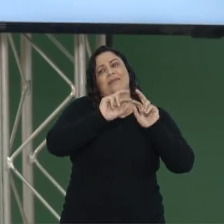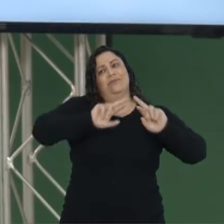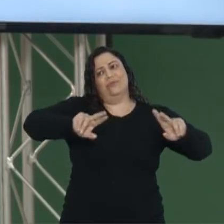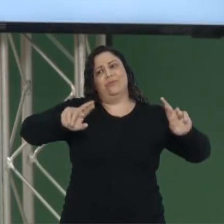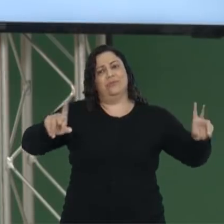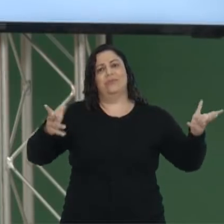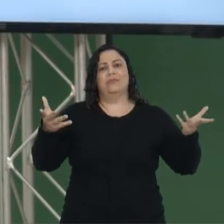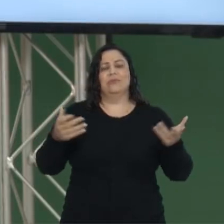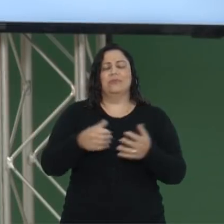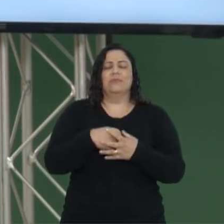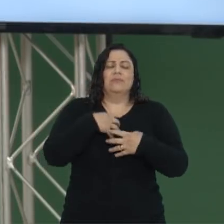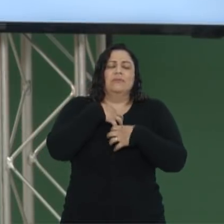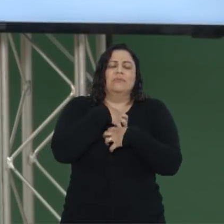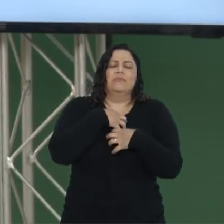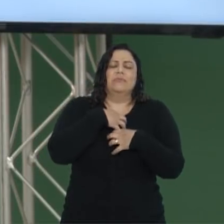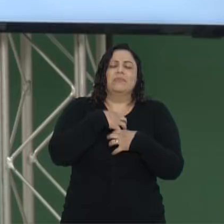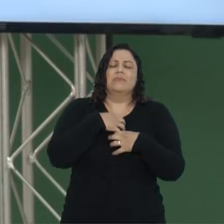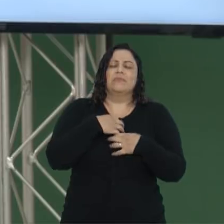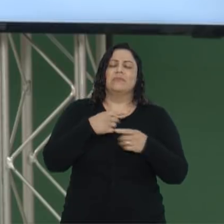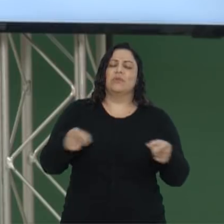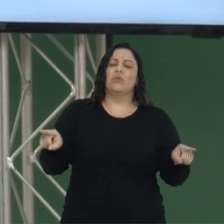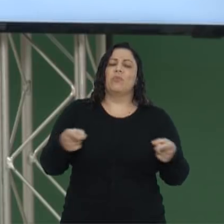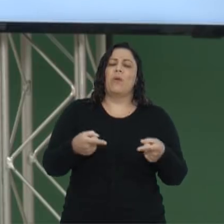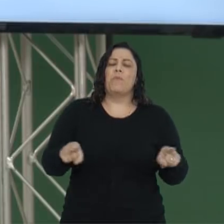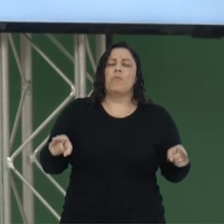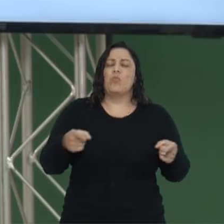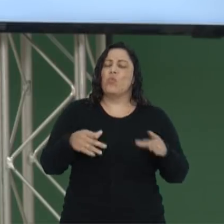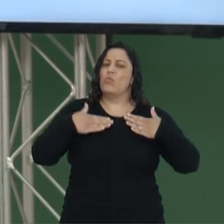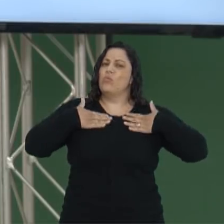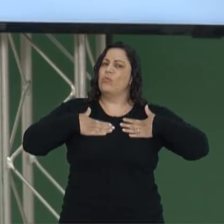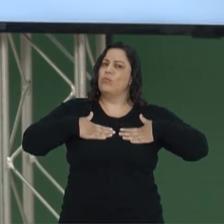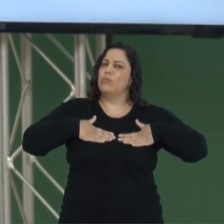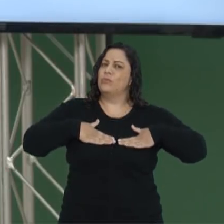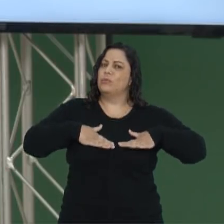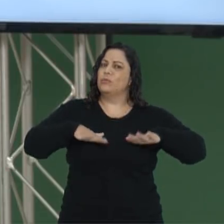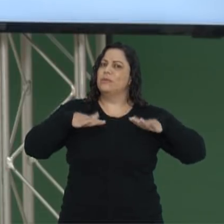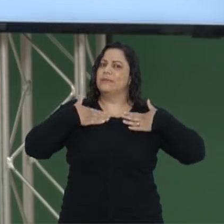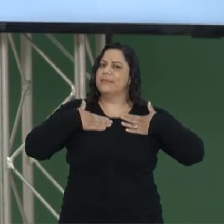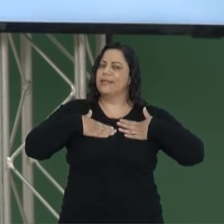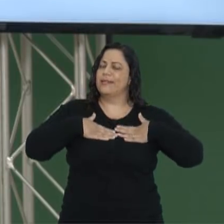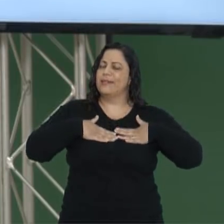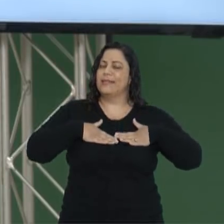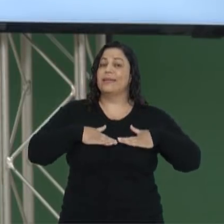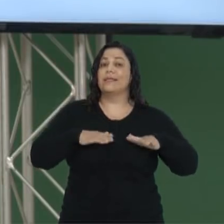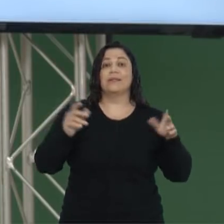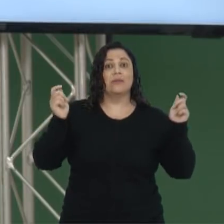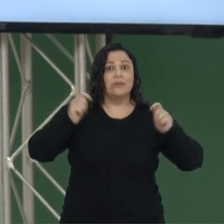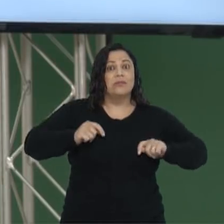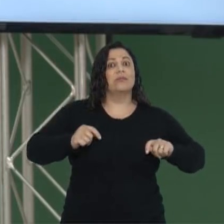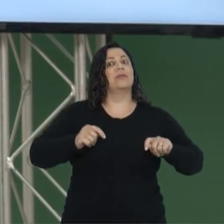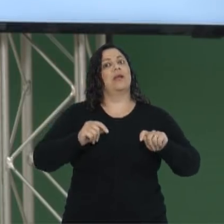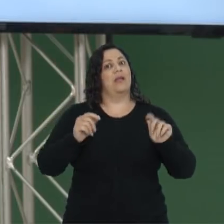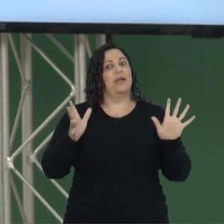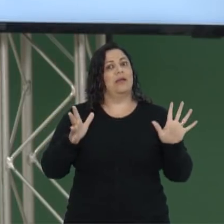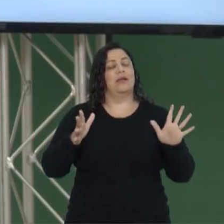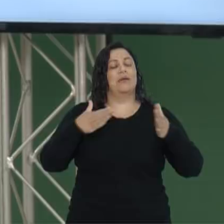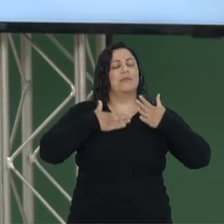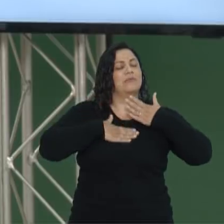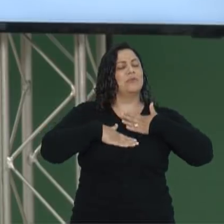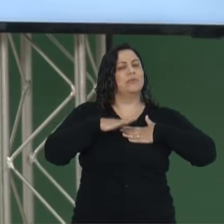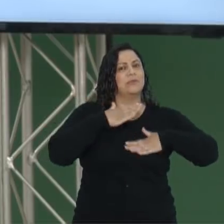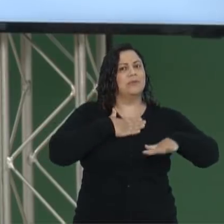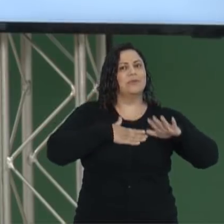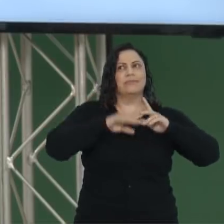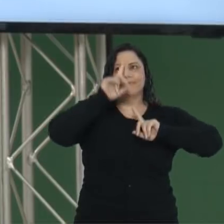de ficar consigo mesmo, ouvir uma música, já é um momento de ócio criativo que ele pode gerar aí uma criatividade,